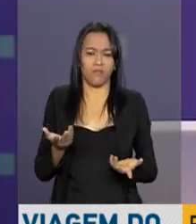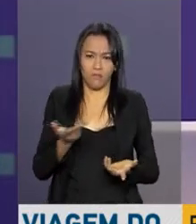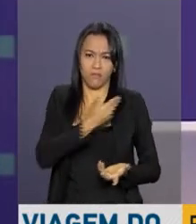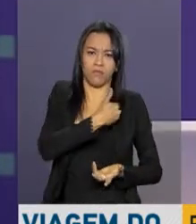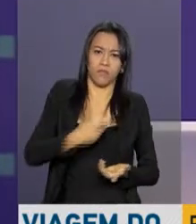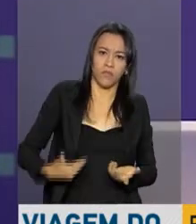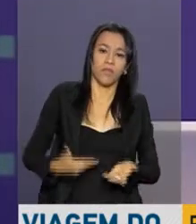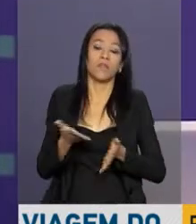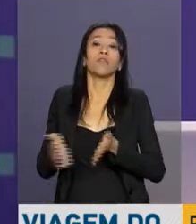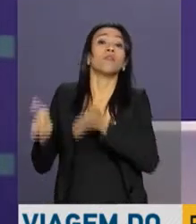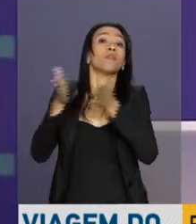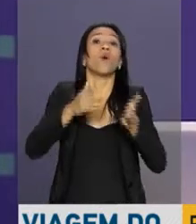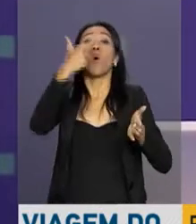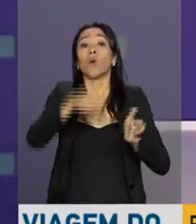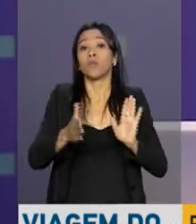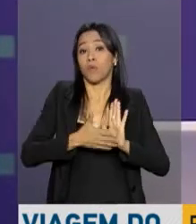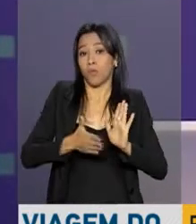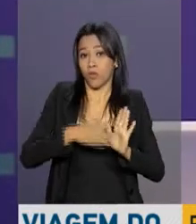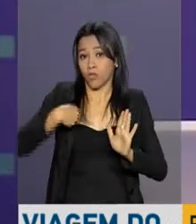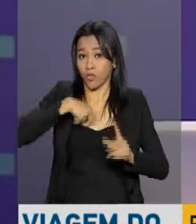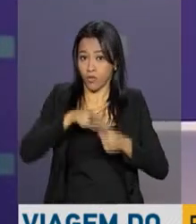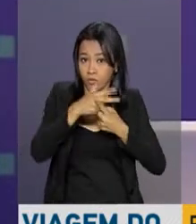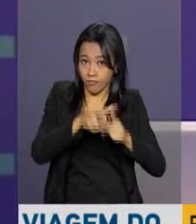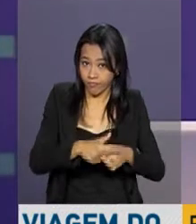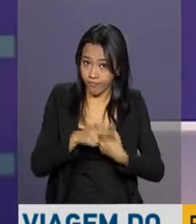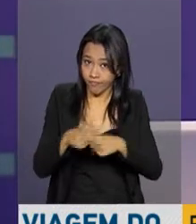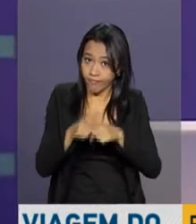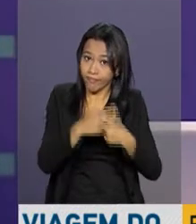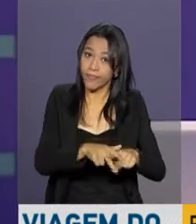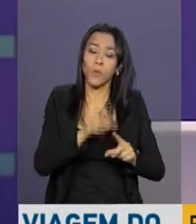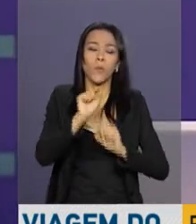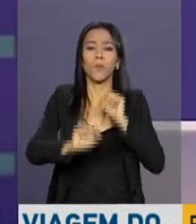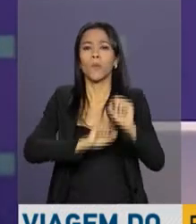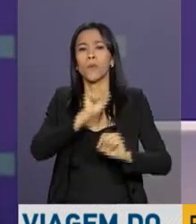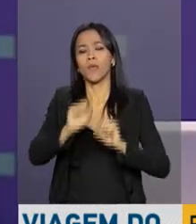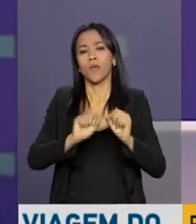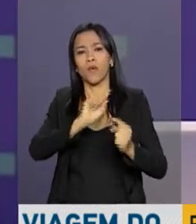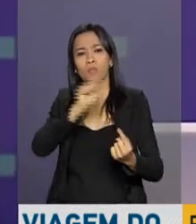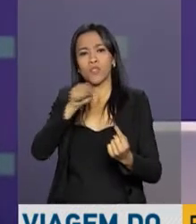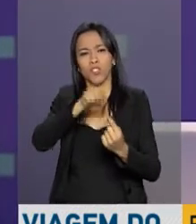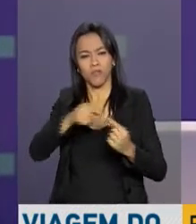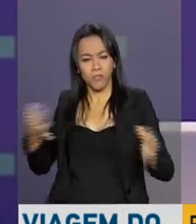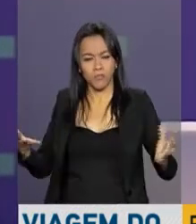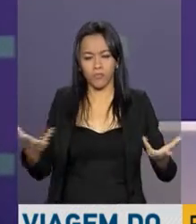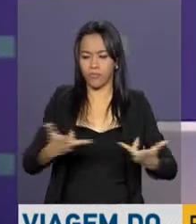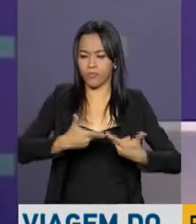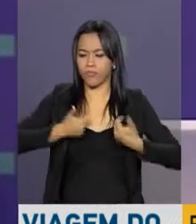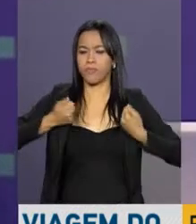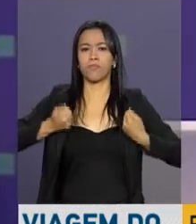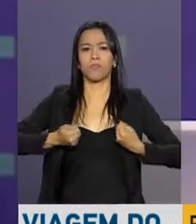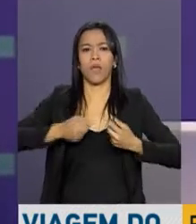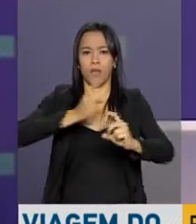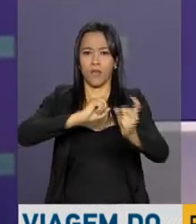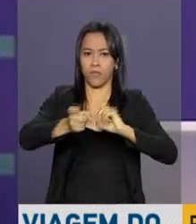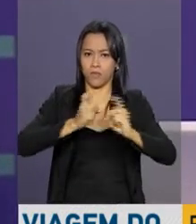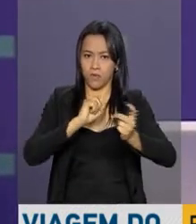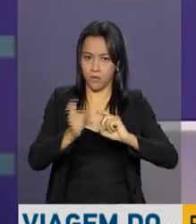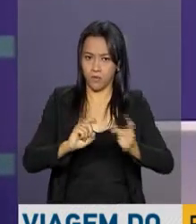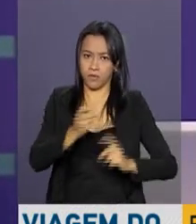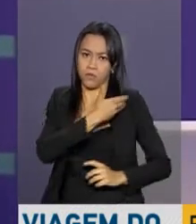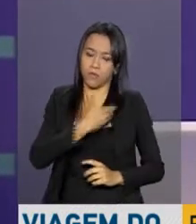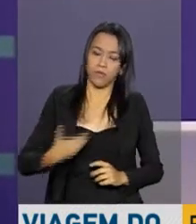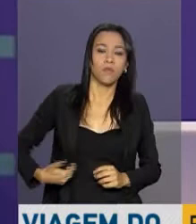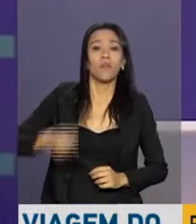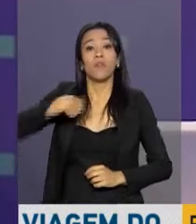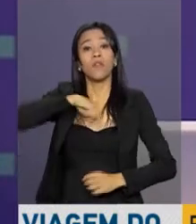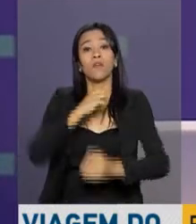Adotamos também medidas para garantir a eficiência da gestão pública.